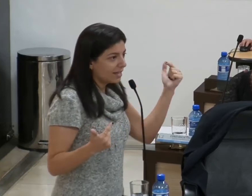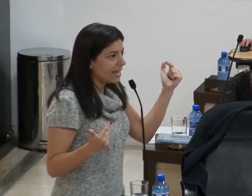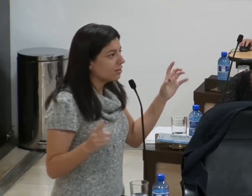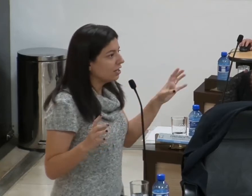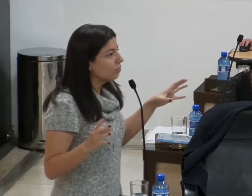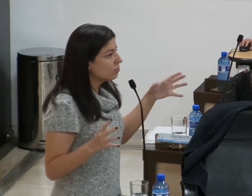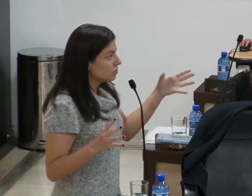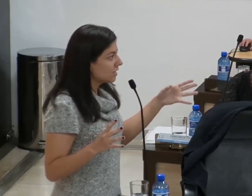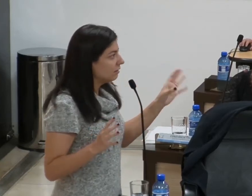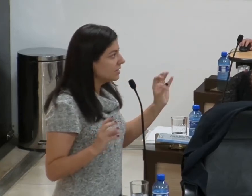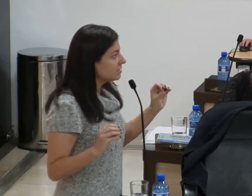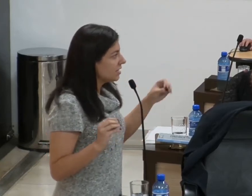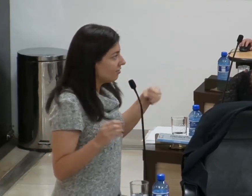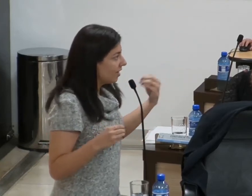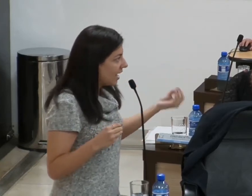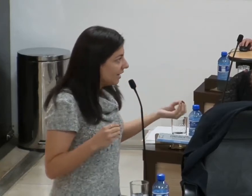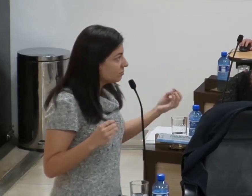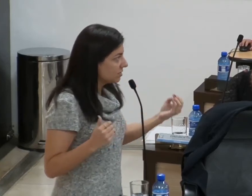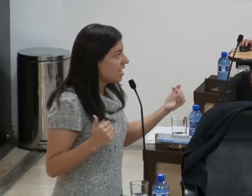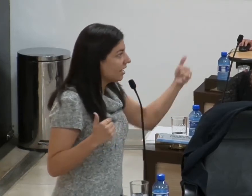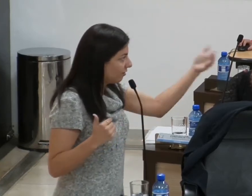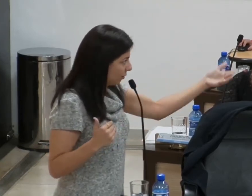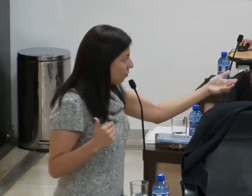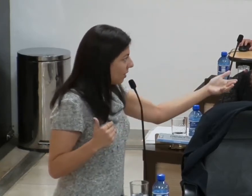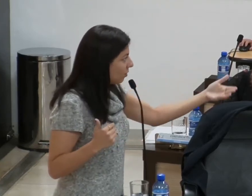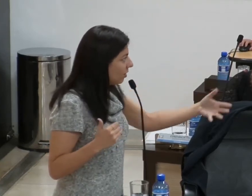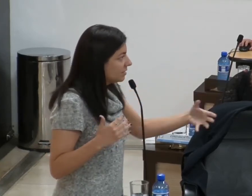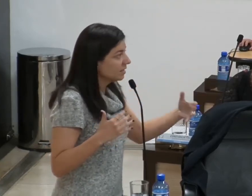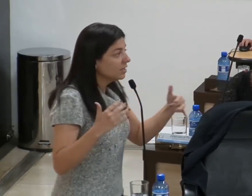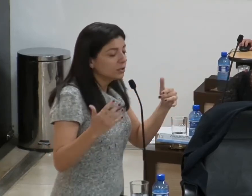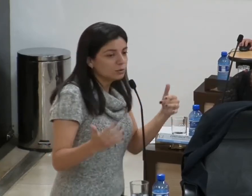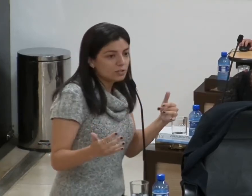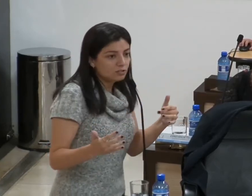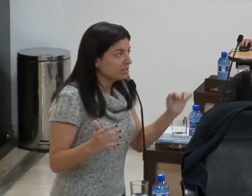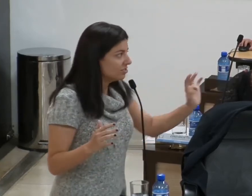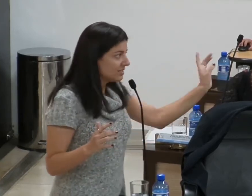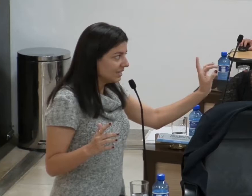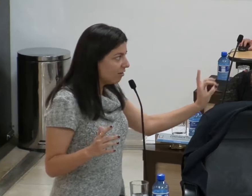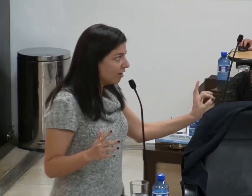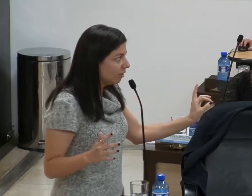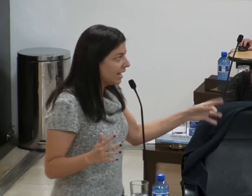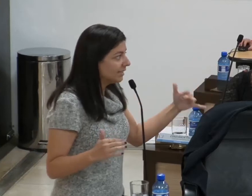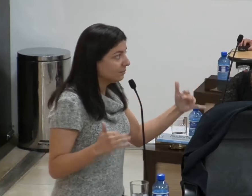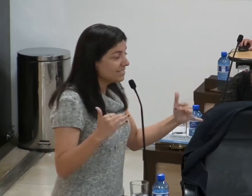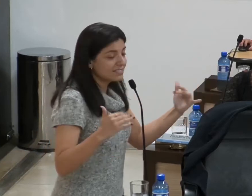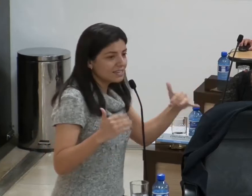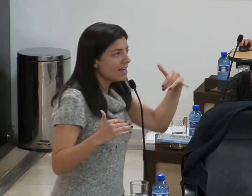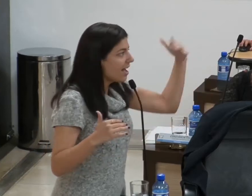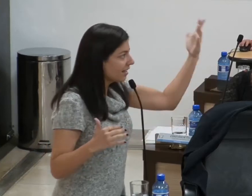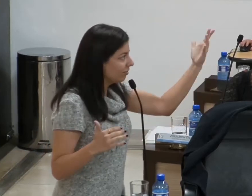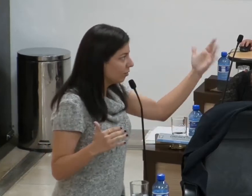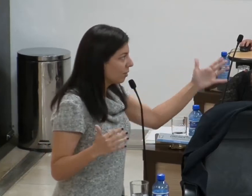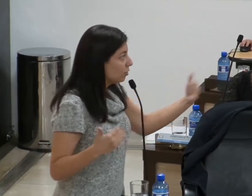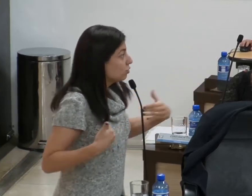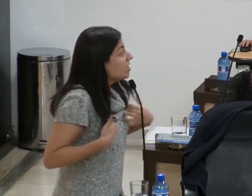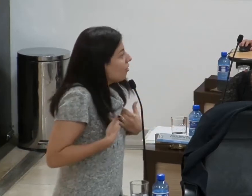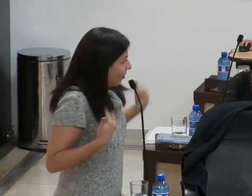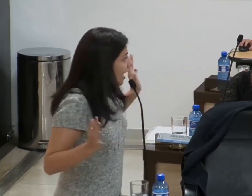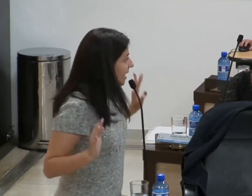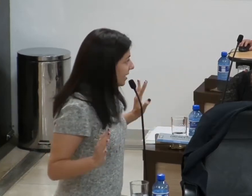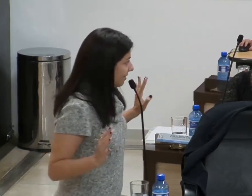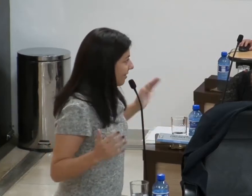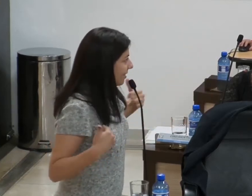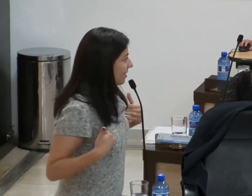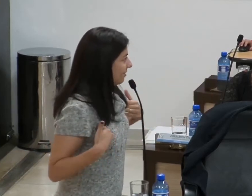ser até que o José Luiz tenha falado, se é que falou alguma coisa, no sentido, diz que não falou nada, mas se é que falou alguma coisa, o que